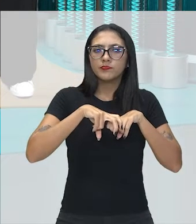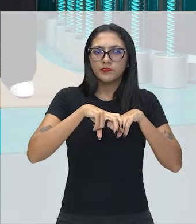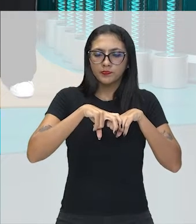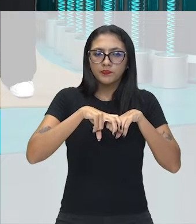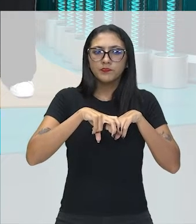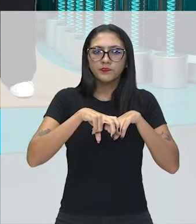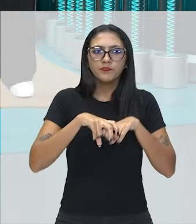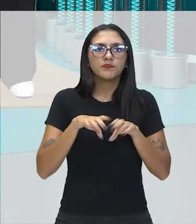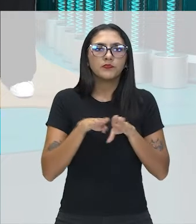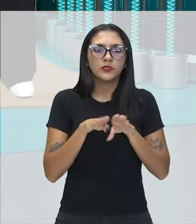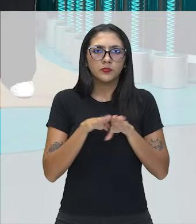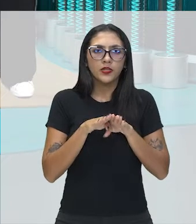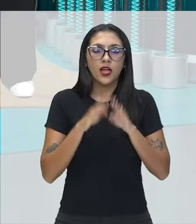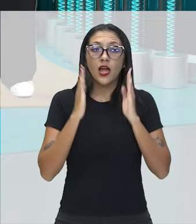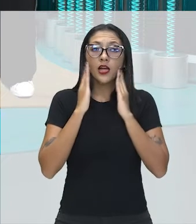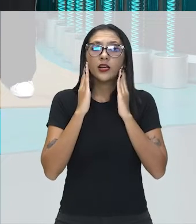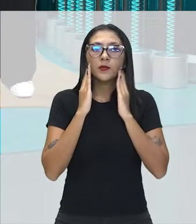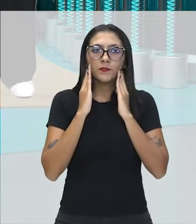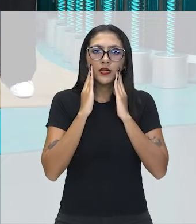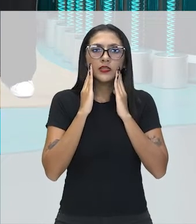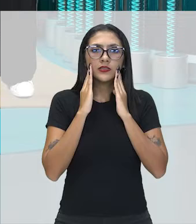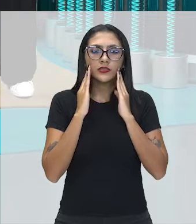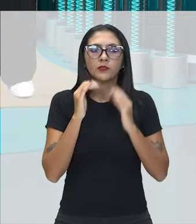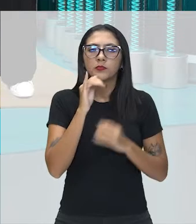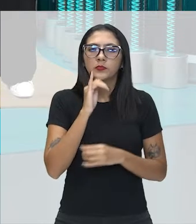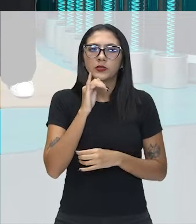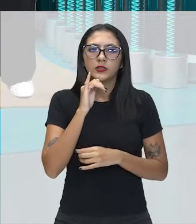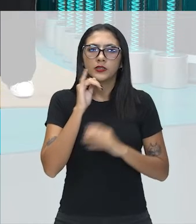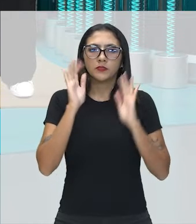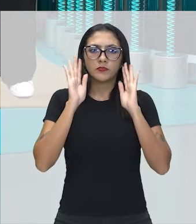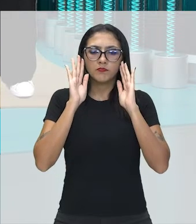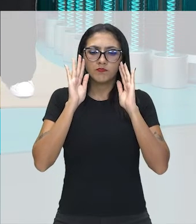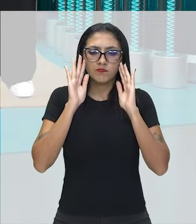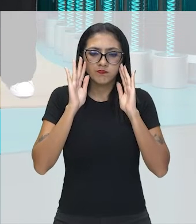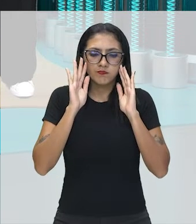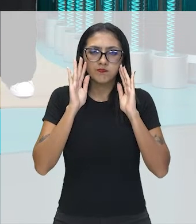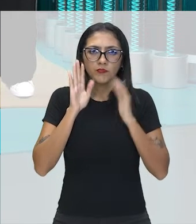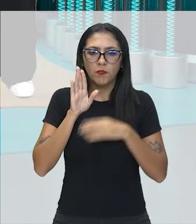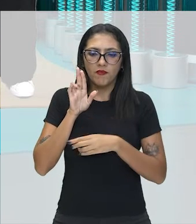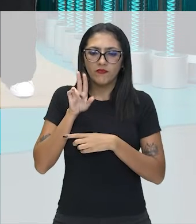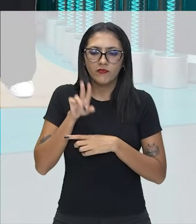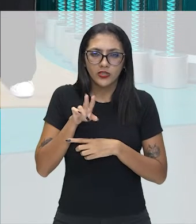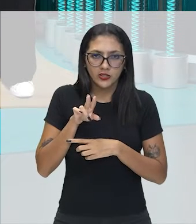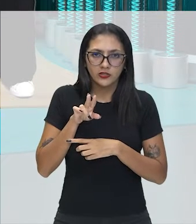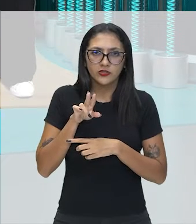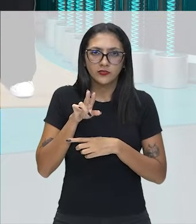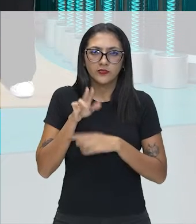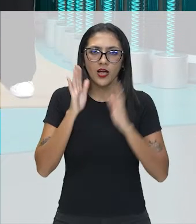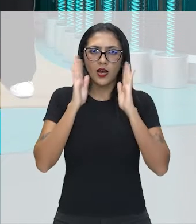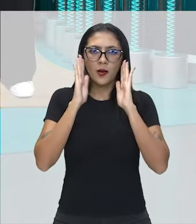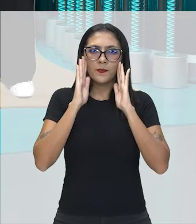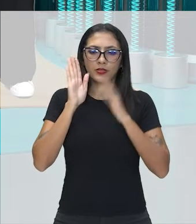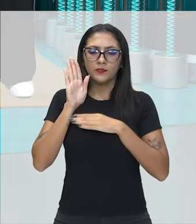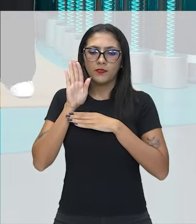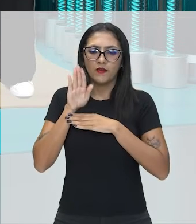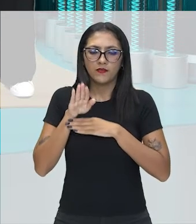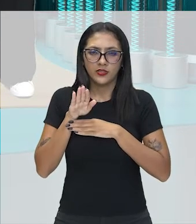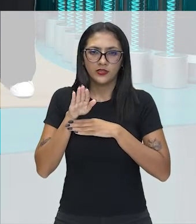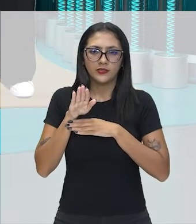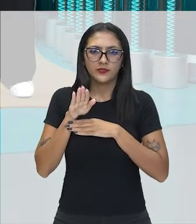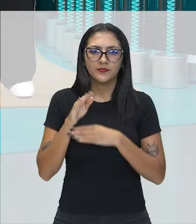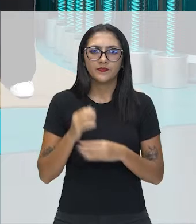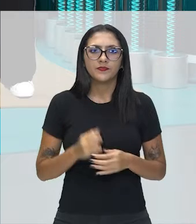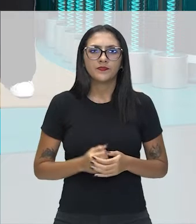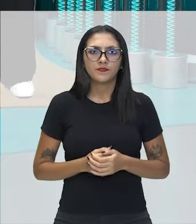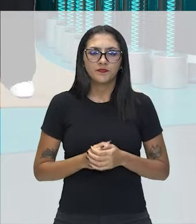dela levemente inclinada para frente e para baixo. Então, já é o contrário do que estava mostrando aquela